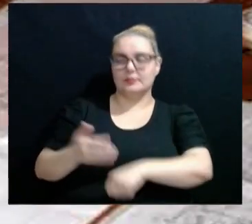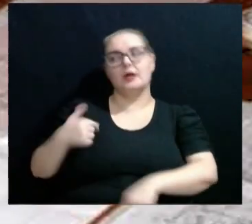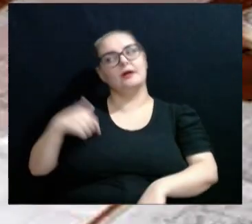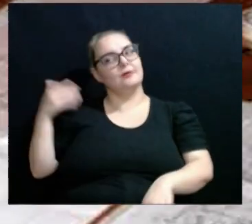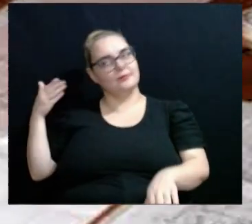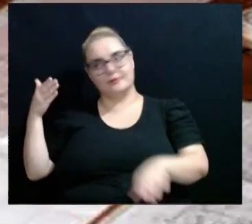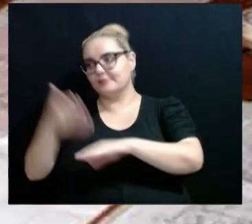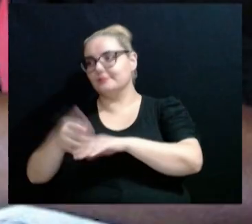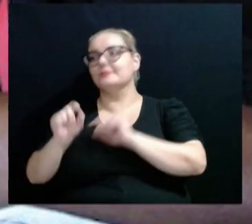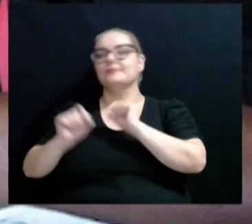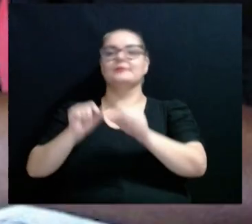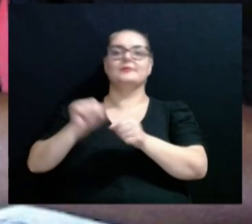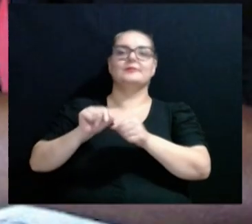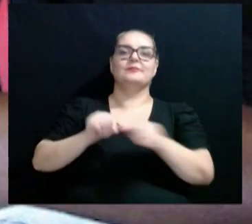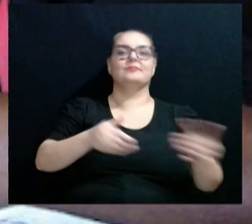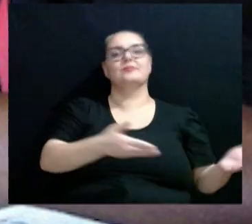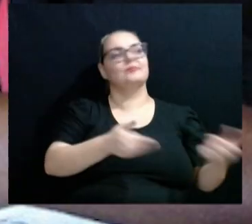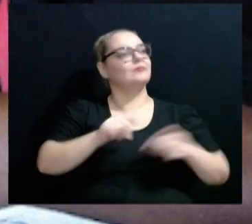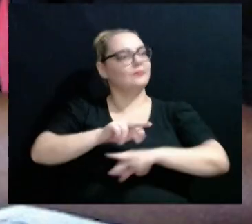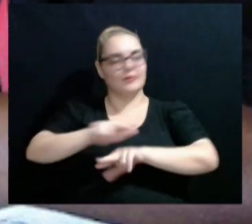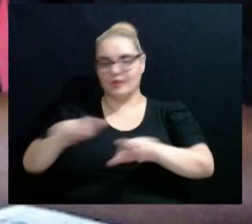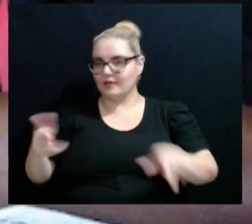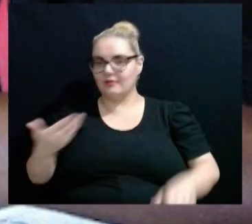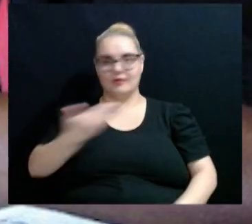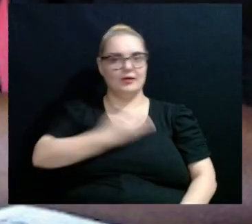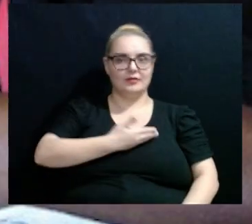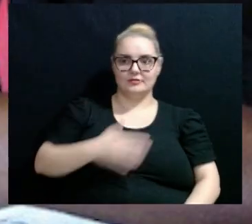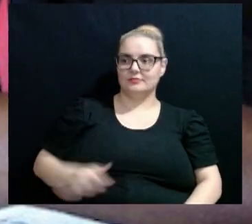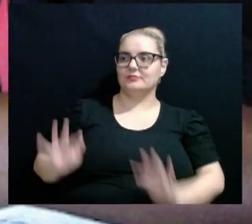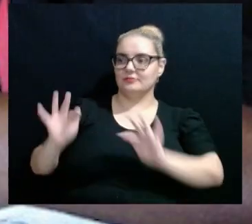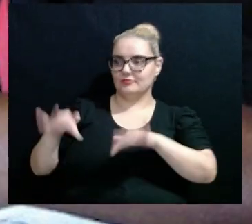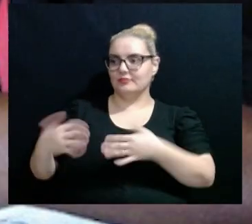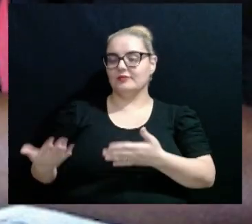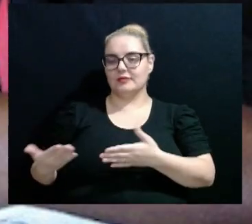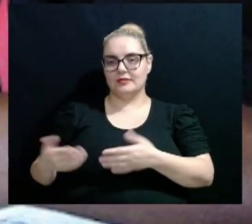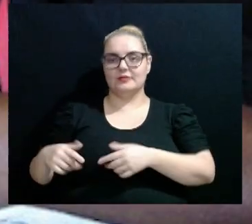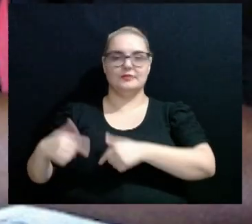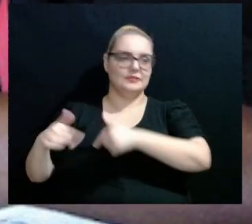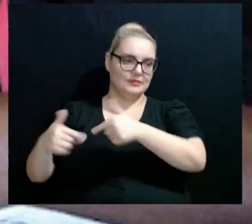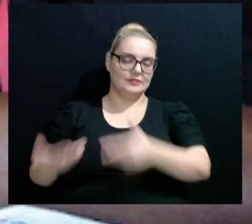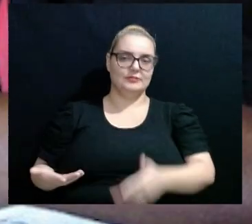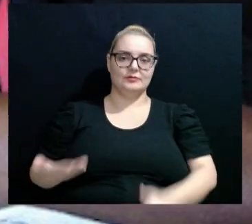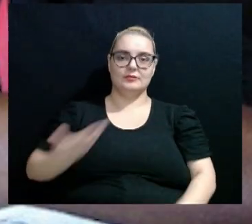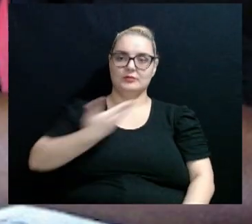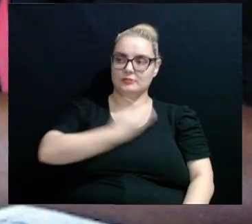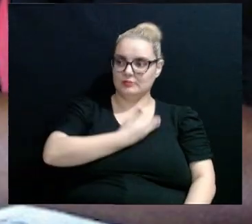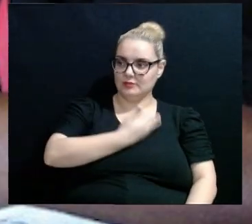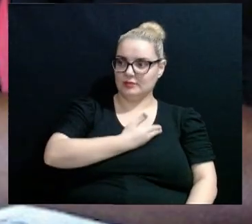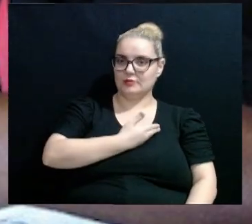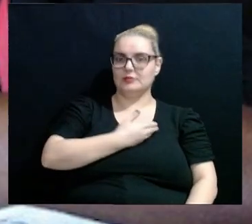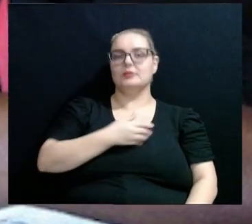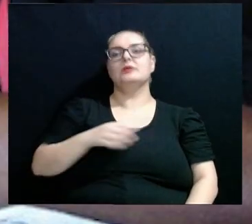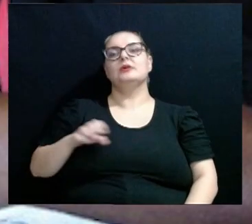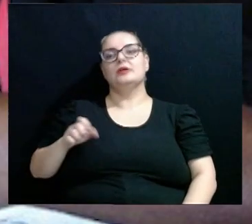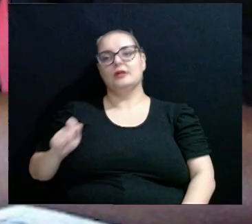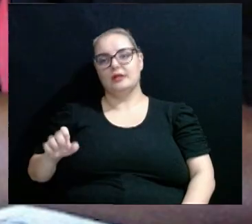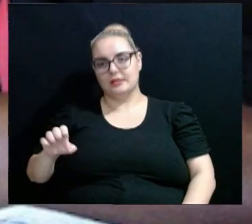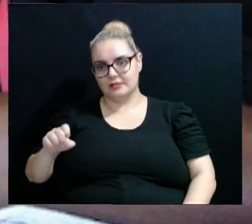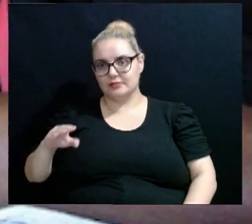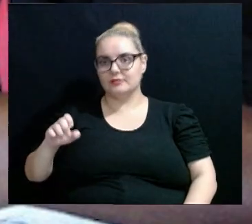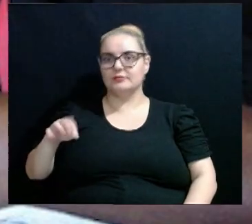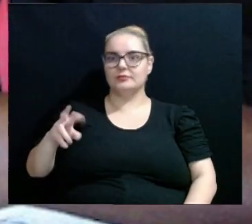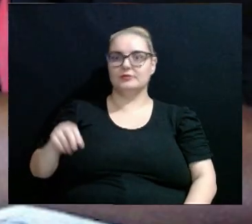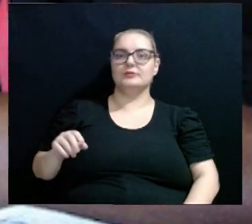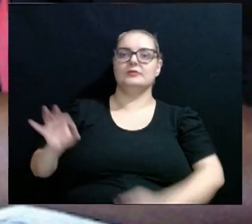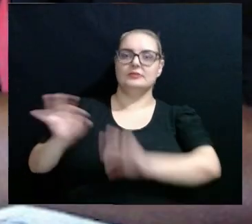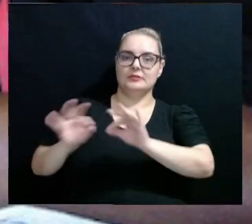tinha um objetivo já. Sim, Então ele precisava de jovens aprendizes para treinar. Aí eu entrei, o que eu fiz? Convidei um monte de amigos. Então,